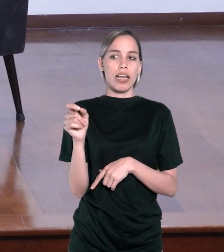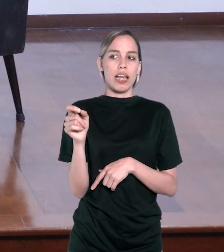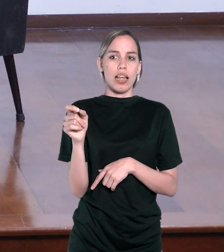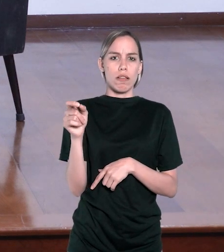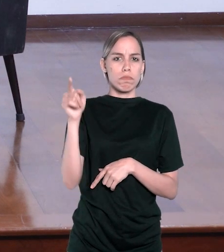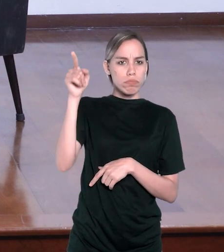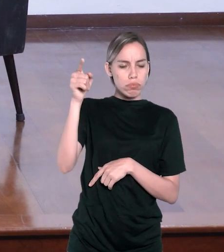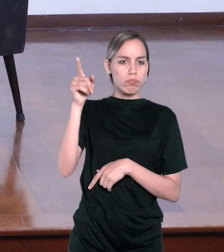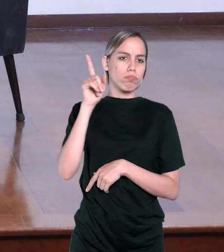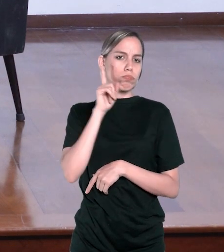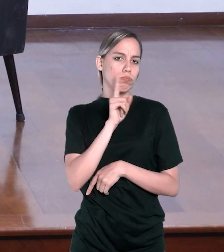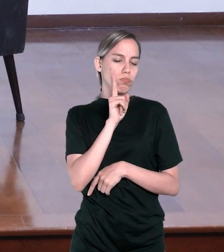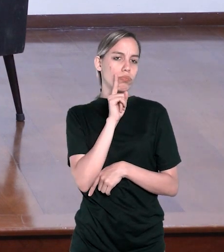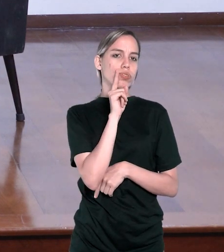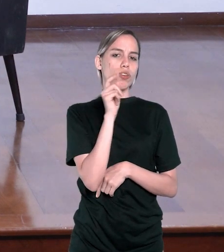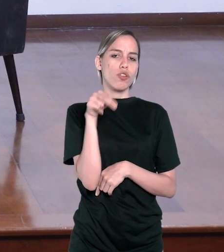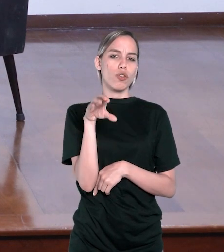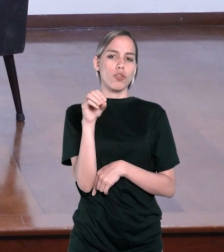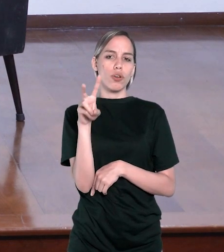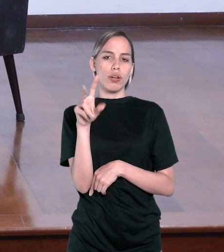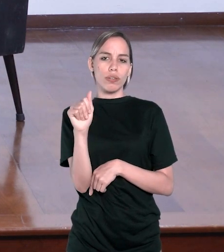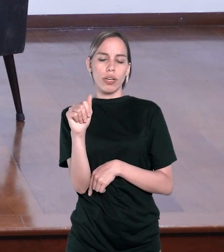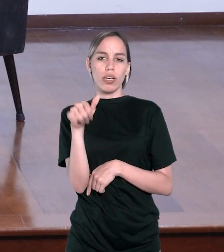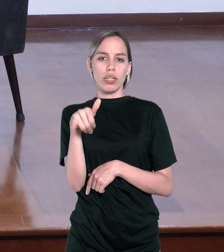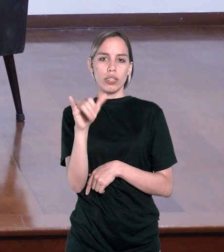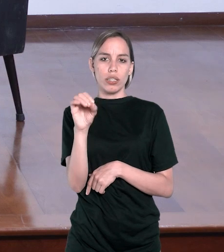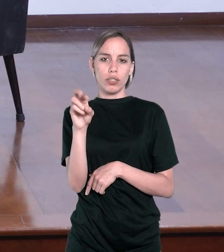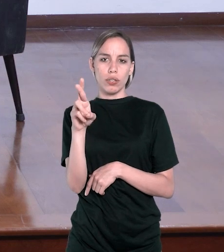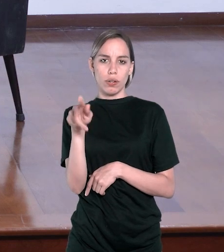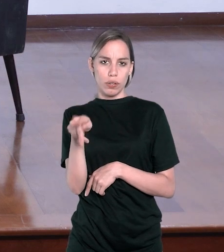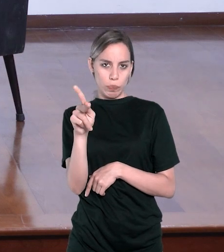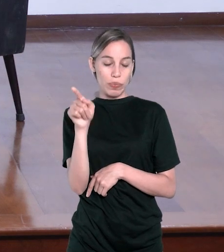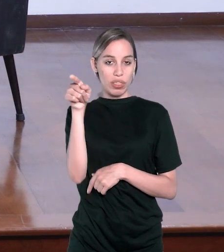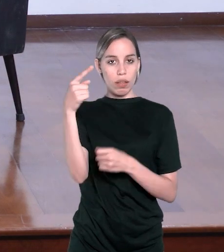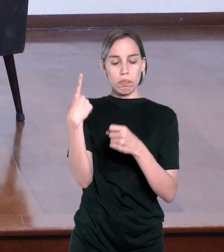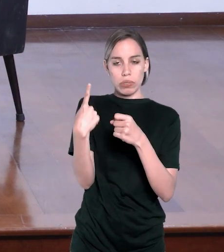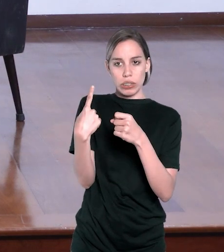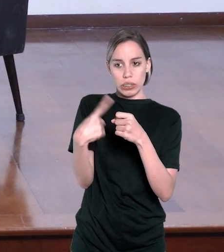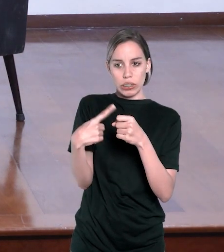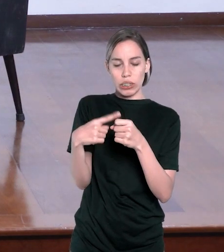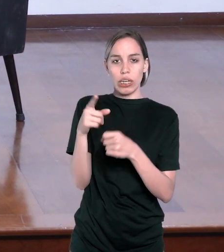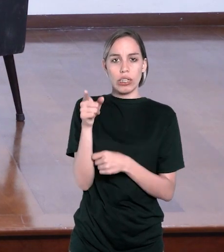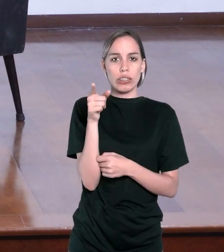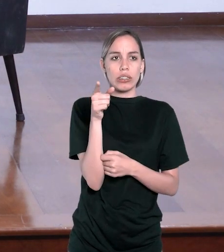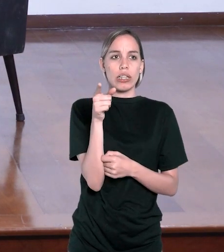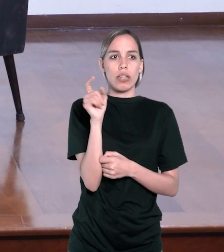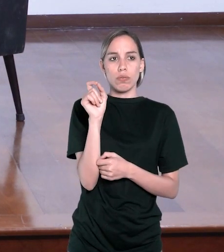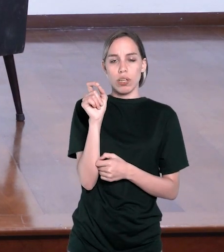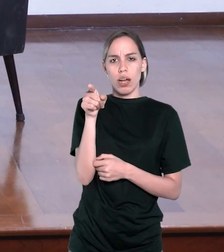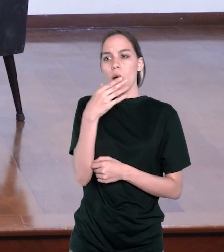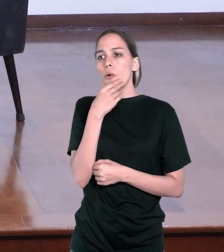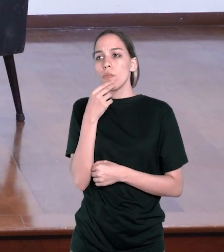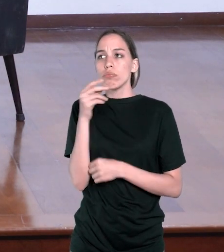um lugar neutro, que não era nem Porto Rico, nem... né, e nem Brasil, e eu vendi a editora